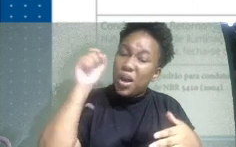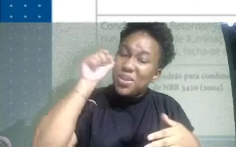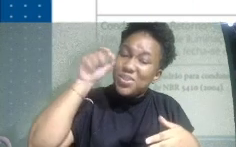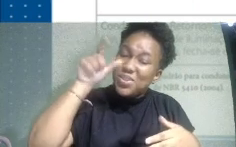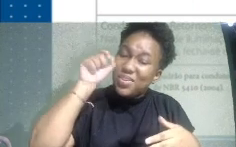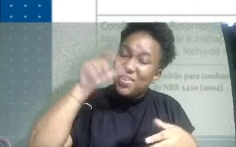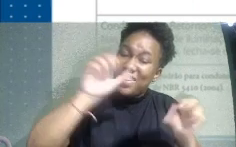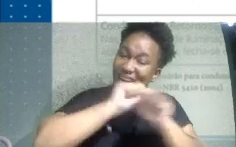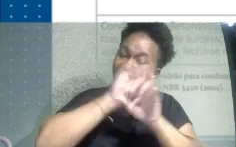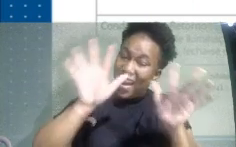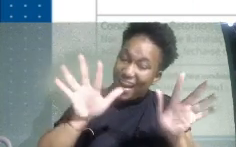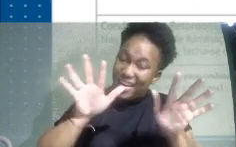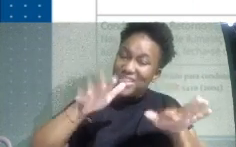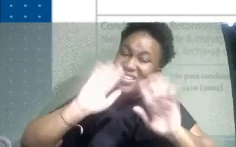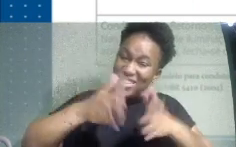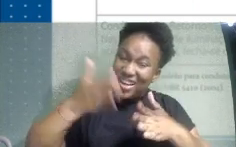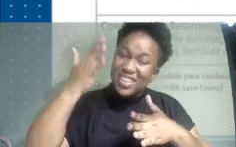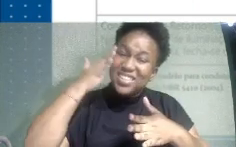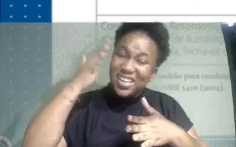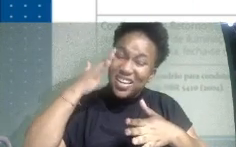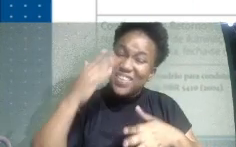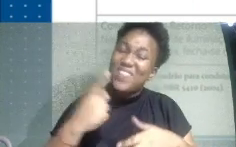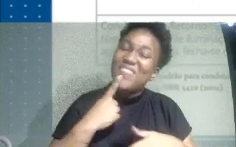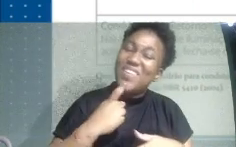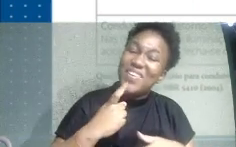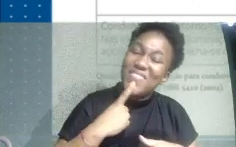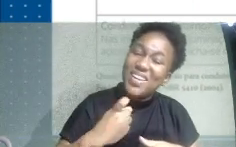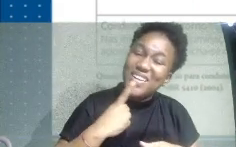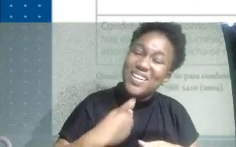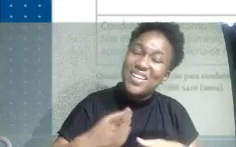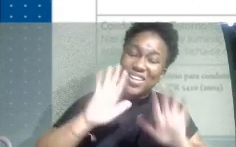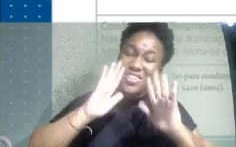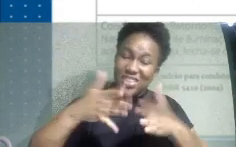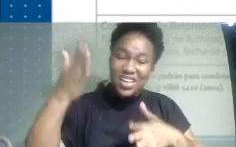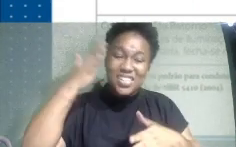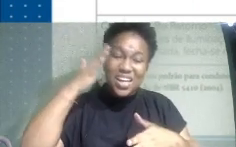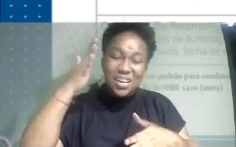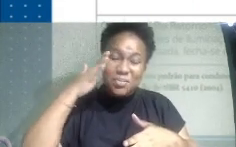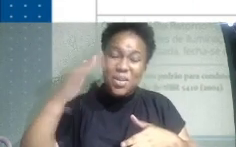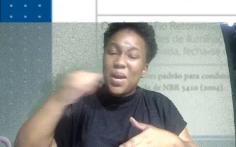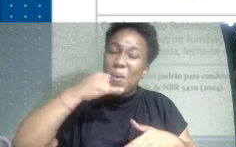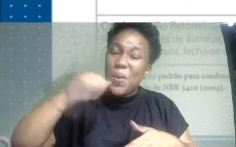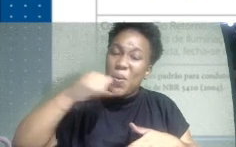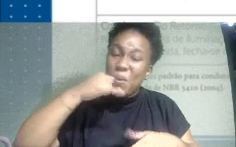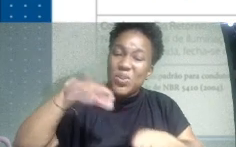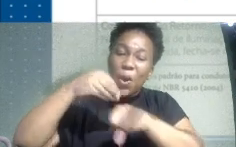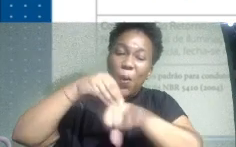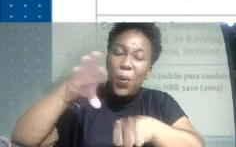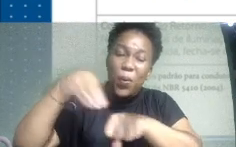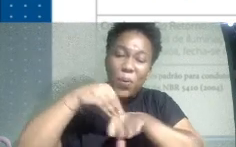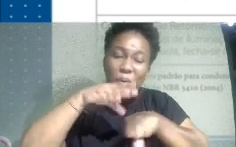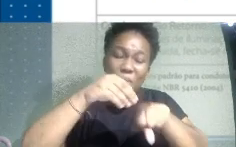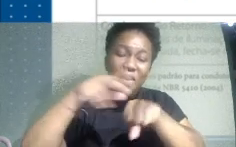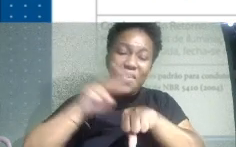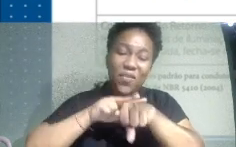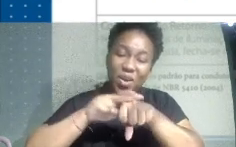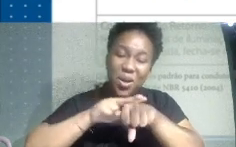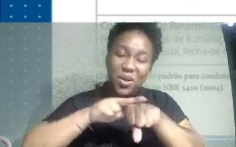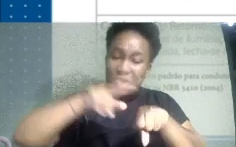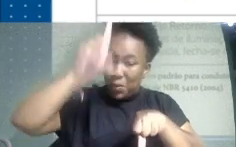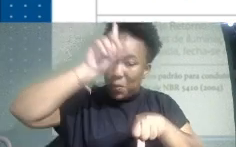Eu sei que esse aqui é o fio terra. Tem um vermelho, eu sei que provavelmente é o condutor fase, né? Opa, tem um verde ou verde e